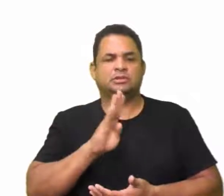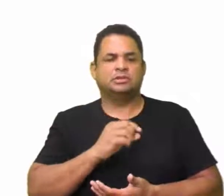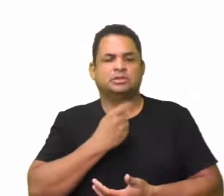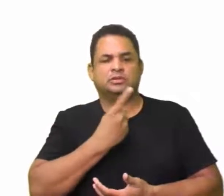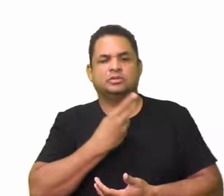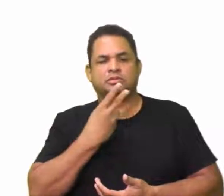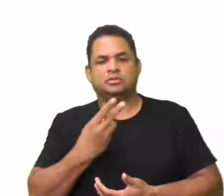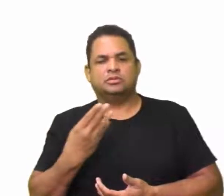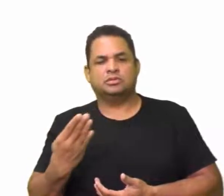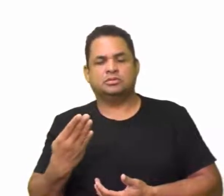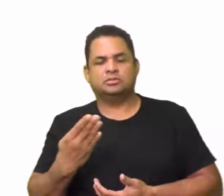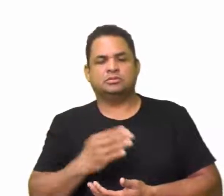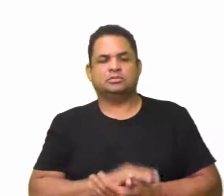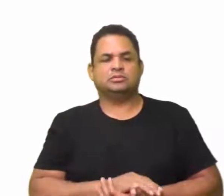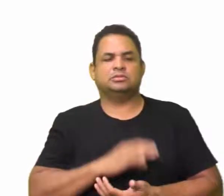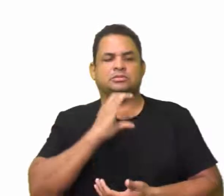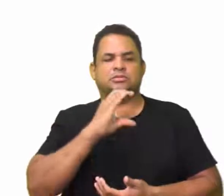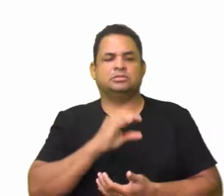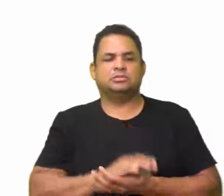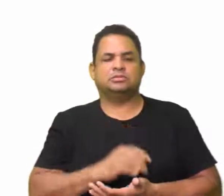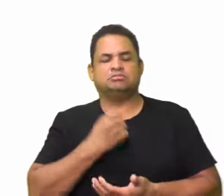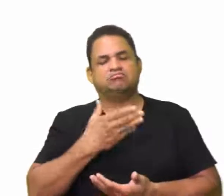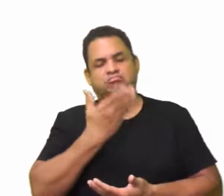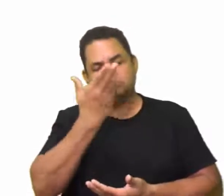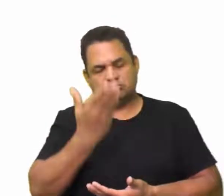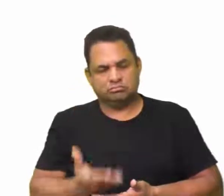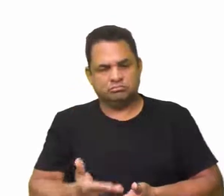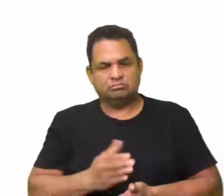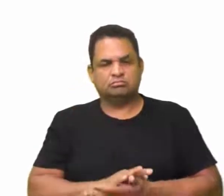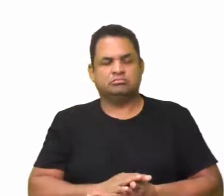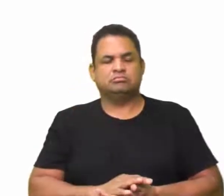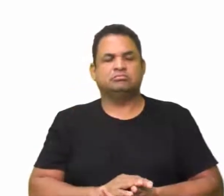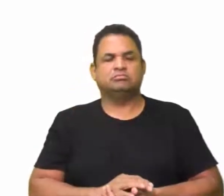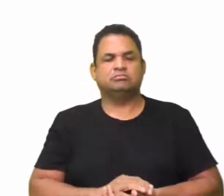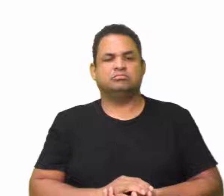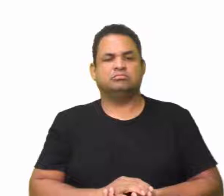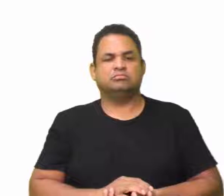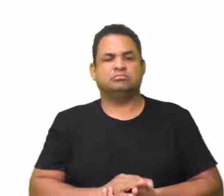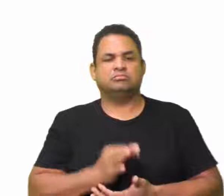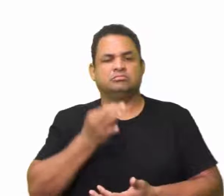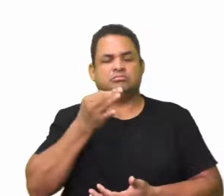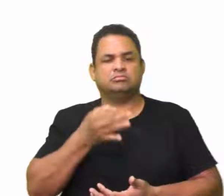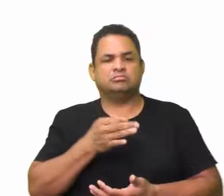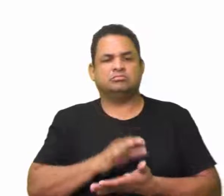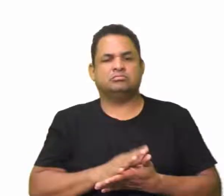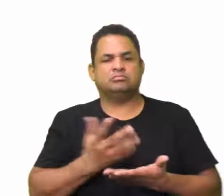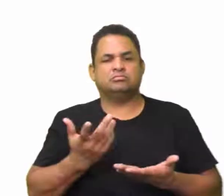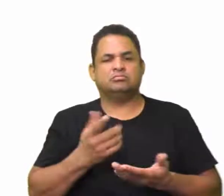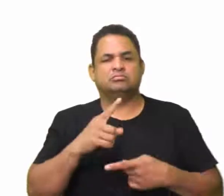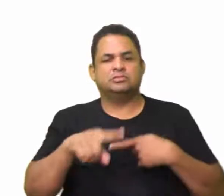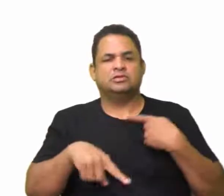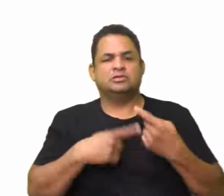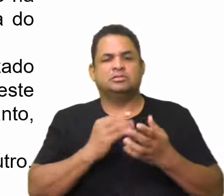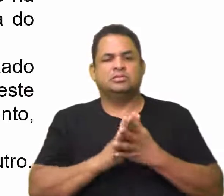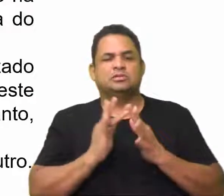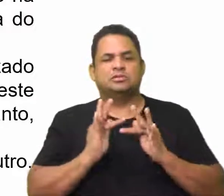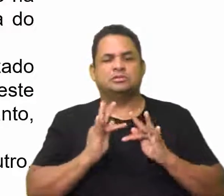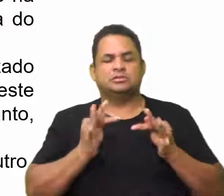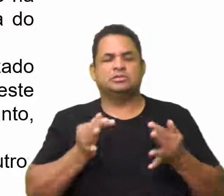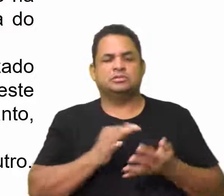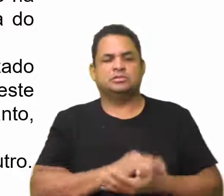A2 e A4. A C e assim por diante. Então, nós já vamos dizer o que é certo e o que é errado. E depois aí... a gente fecha lá. Isso. Muito